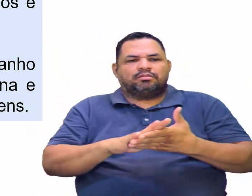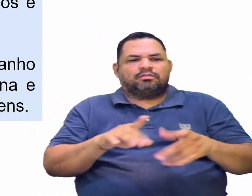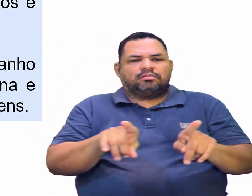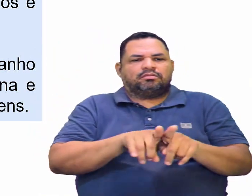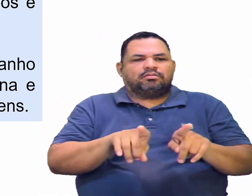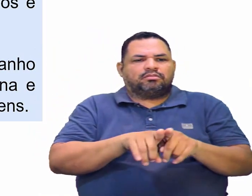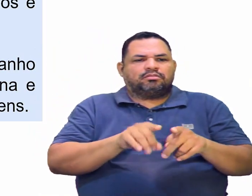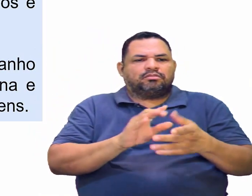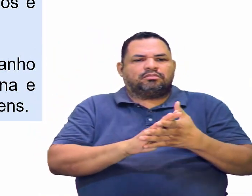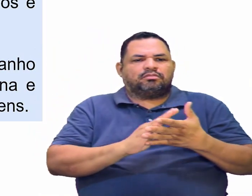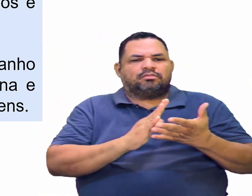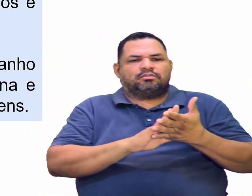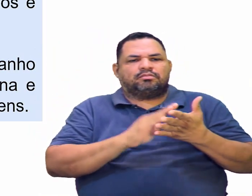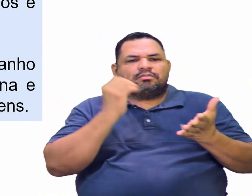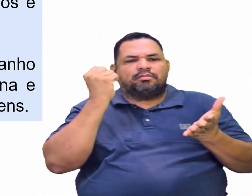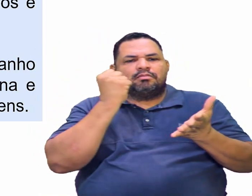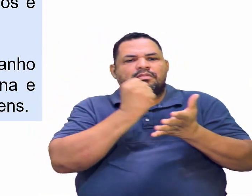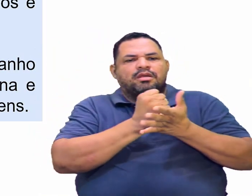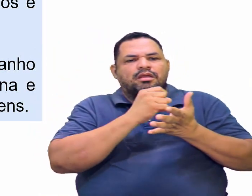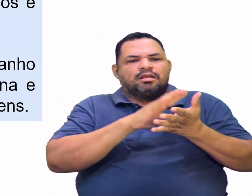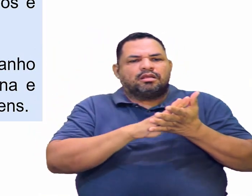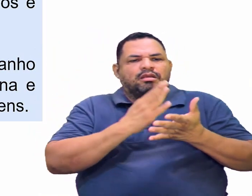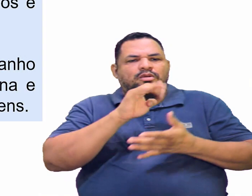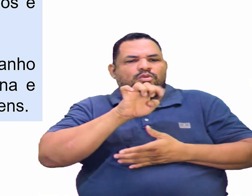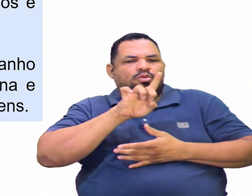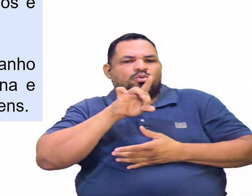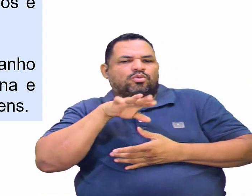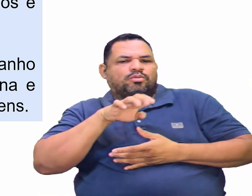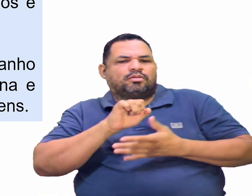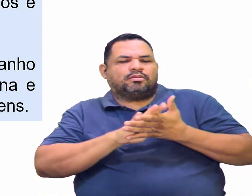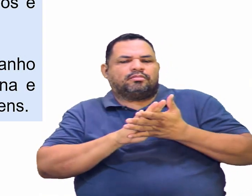Também cria logotipos e